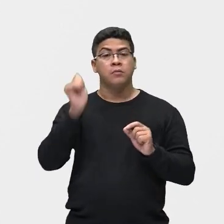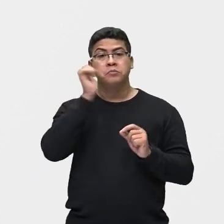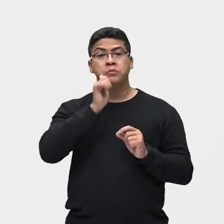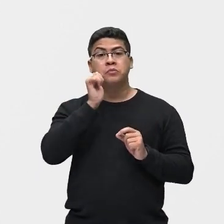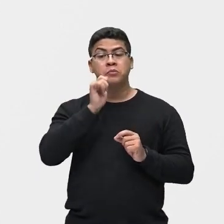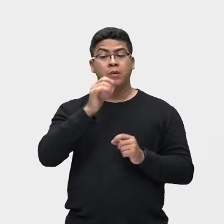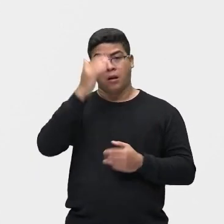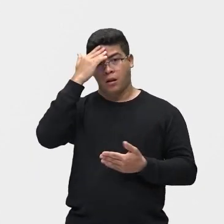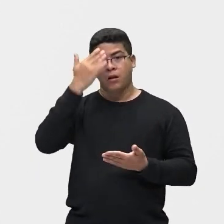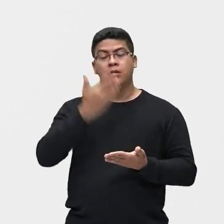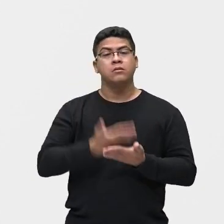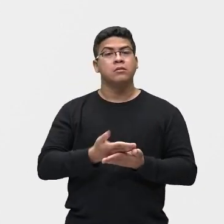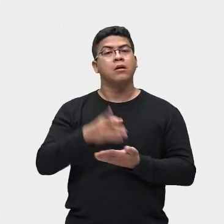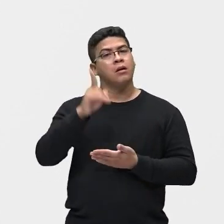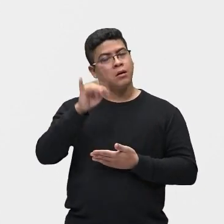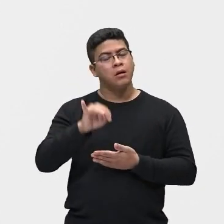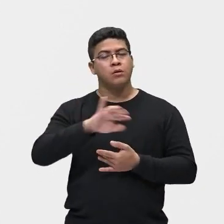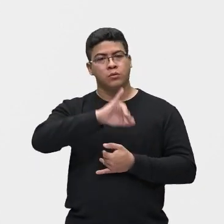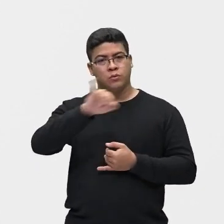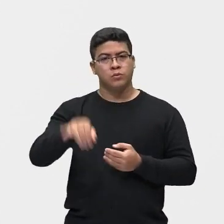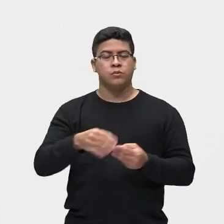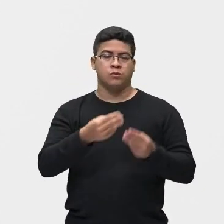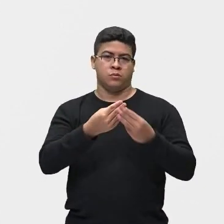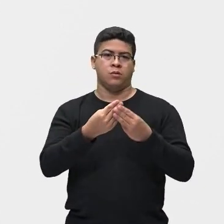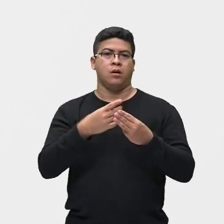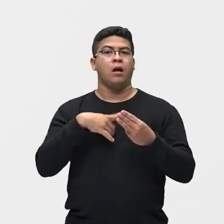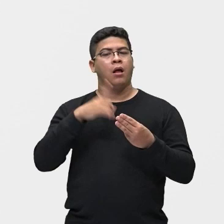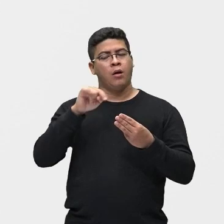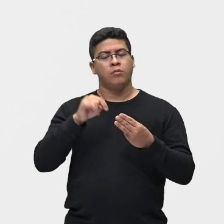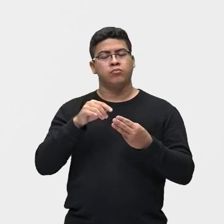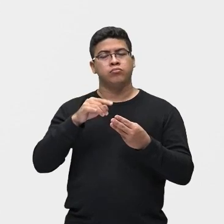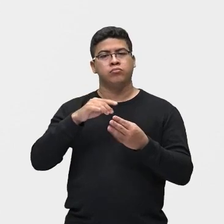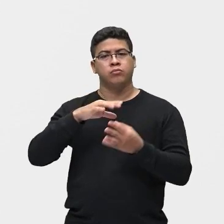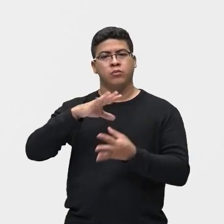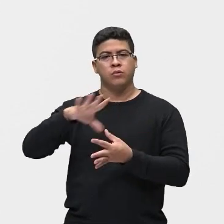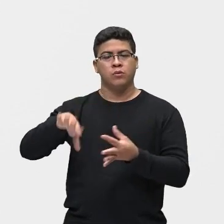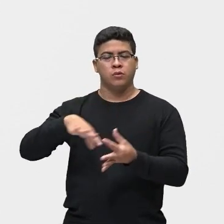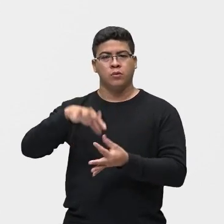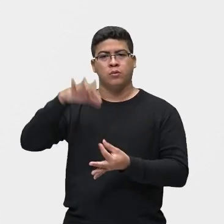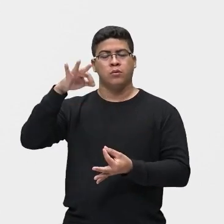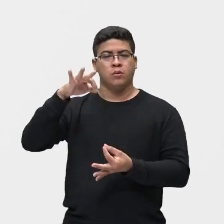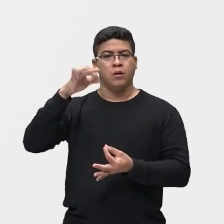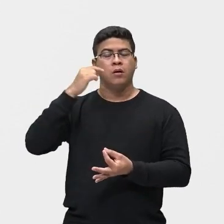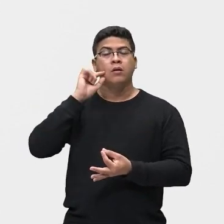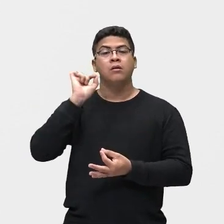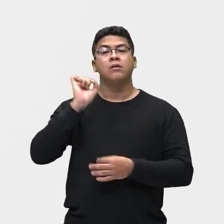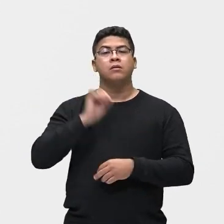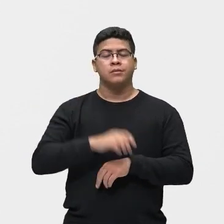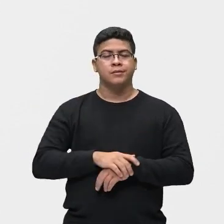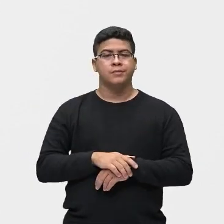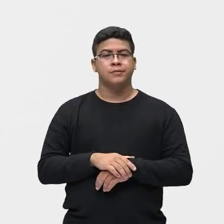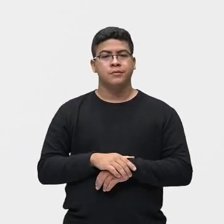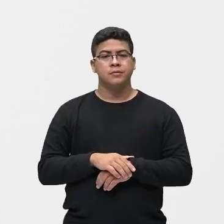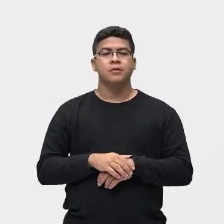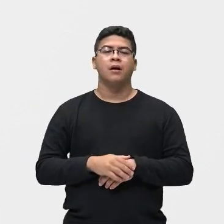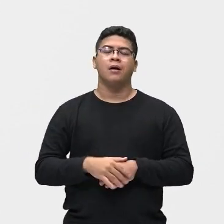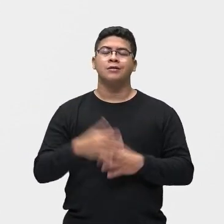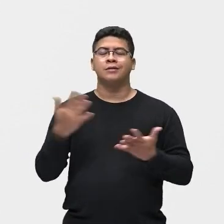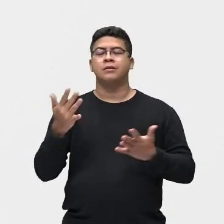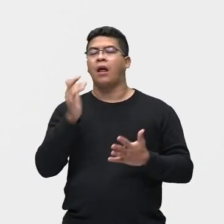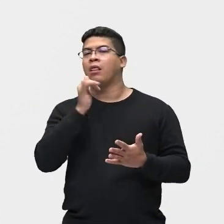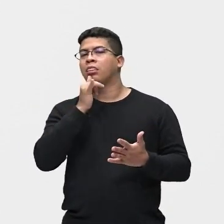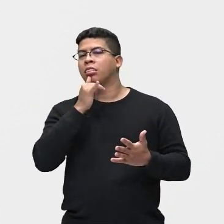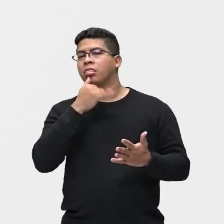acreditava que o judaísmo é uma maneira espiritual de responder às alegrias e tristezas do